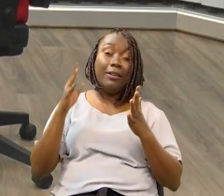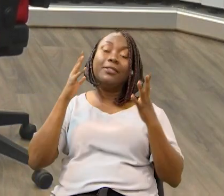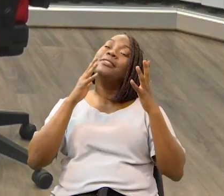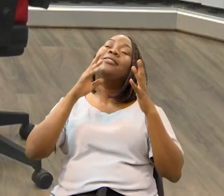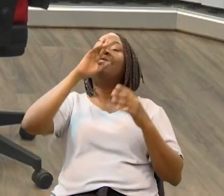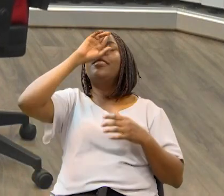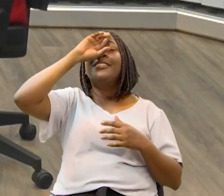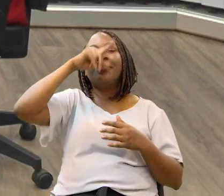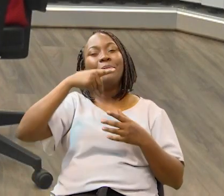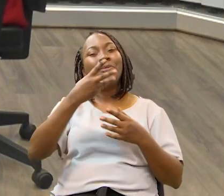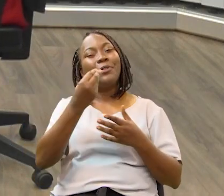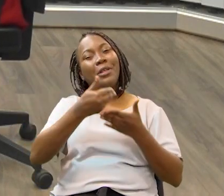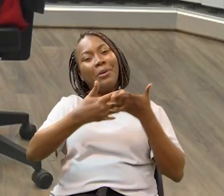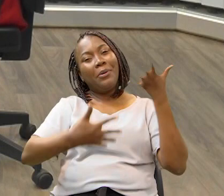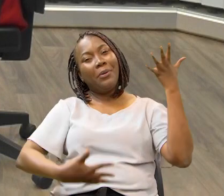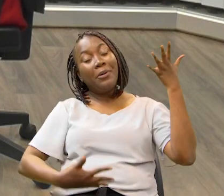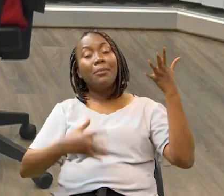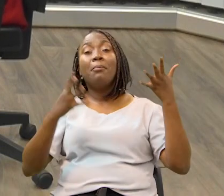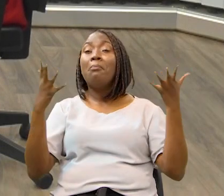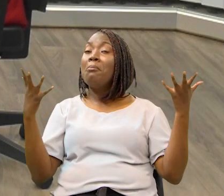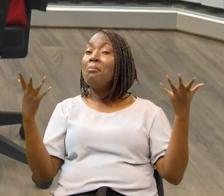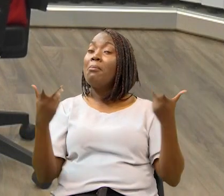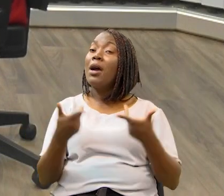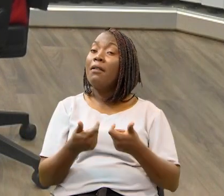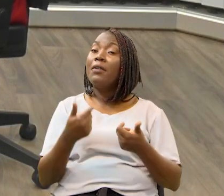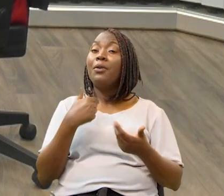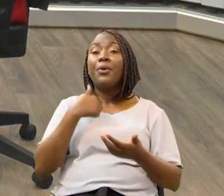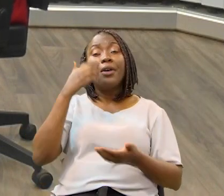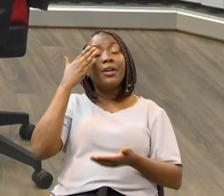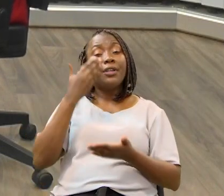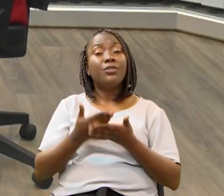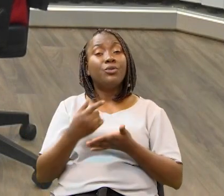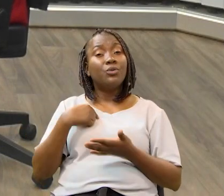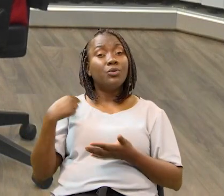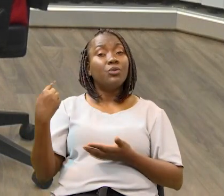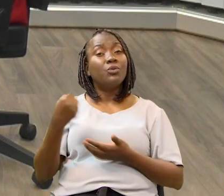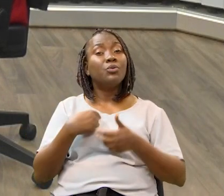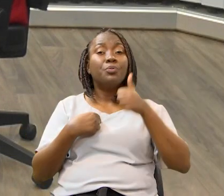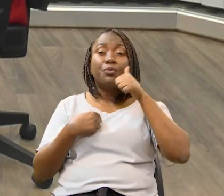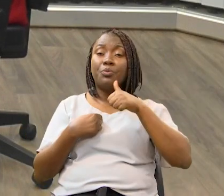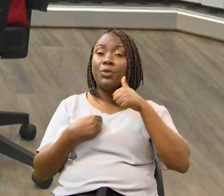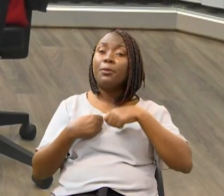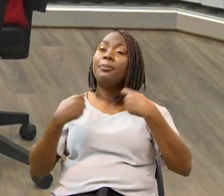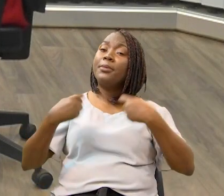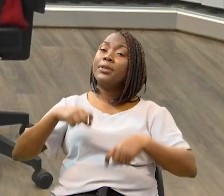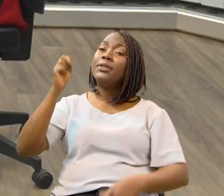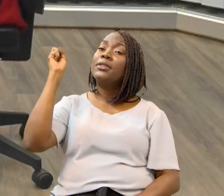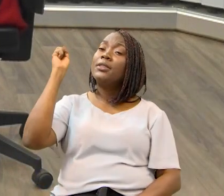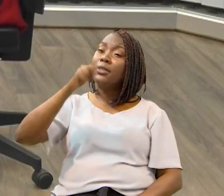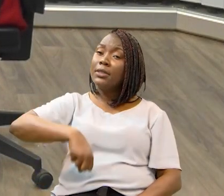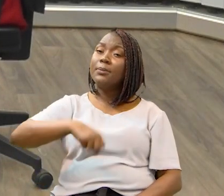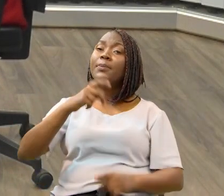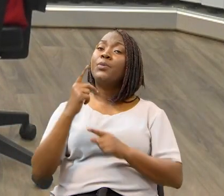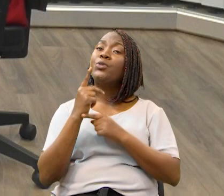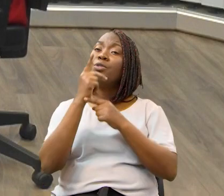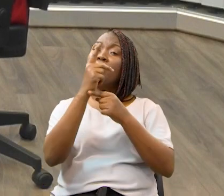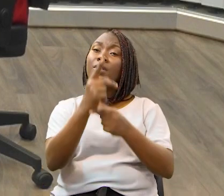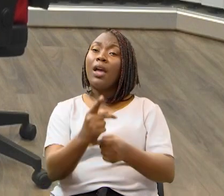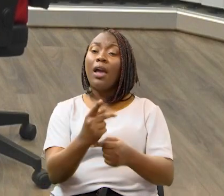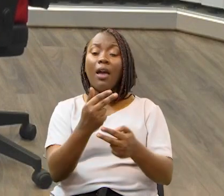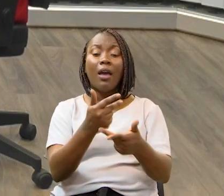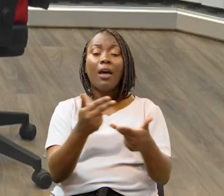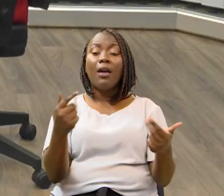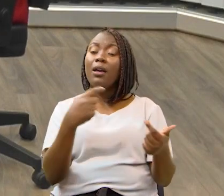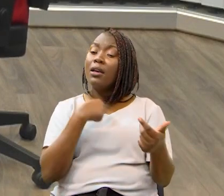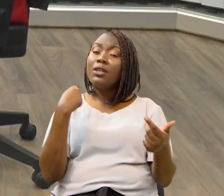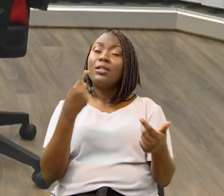é muita coisa. E que bom, que maravilha, porque acredito que nós mulheres precisamos. Sim, né? Buscar o